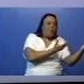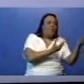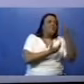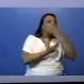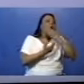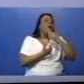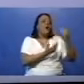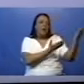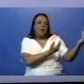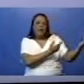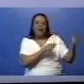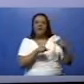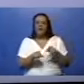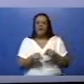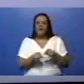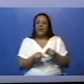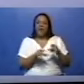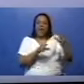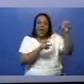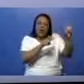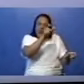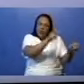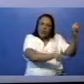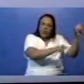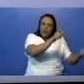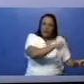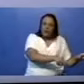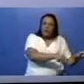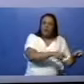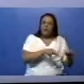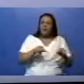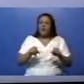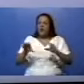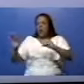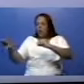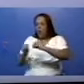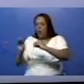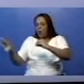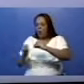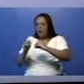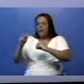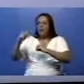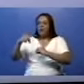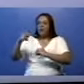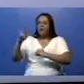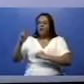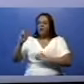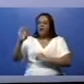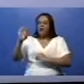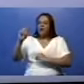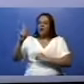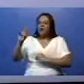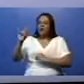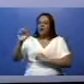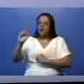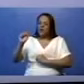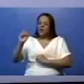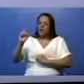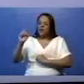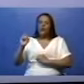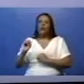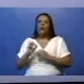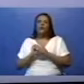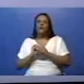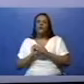meu sujeito. O restante que não está ali dentro do retângulo vermelho é o meu predicado. Procuravam divertimento. Então, é o predicado. Vocês